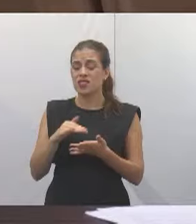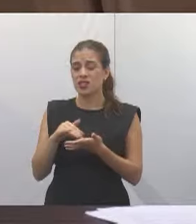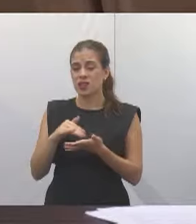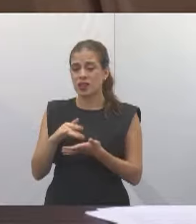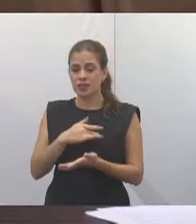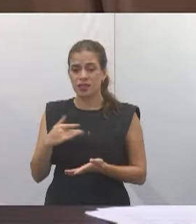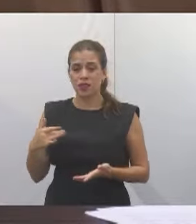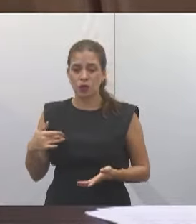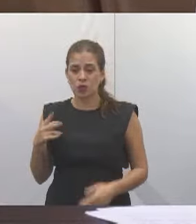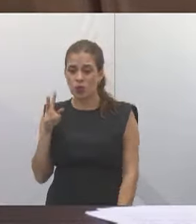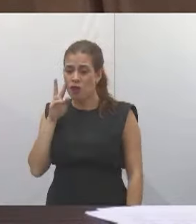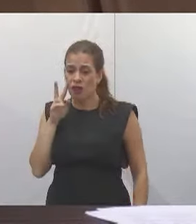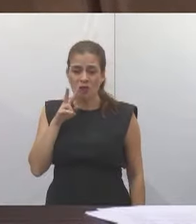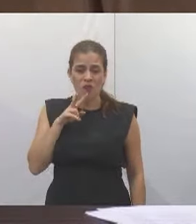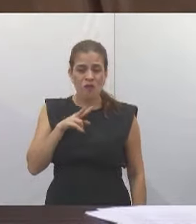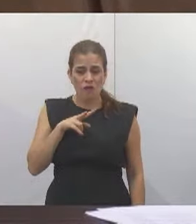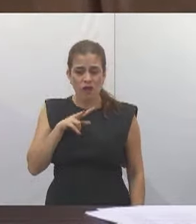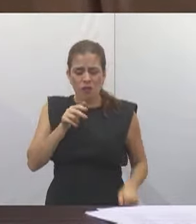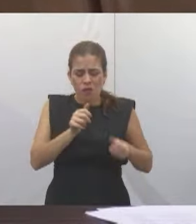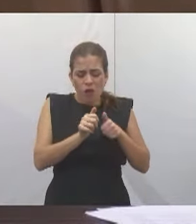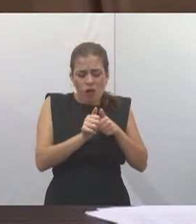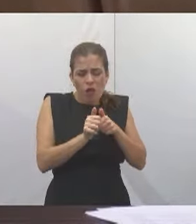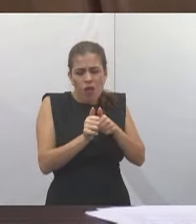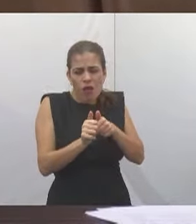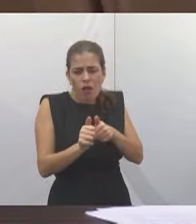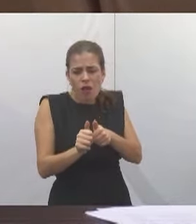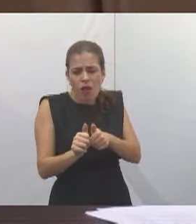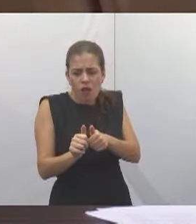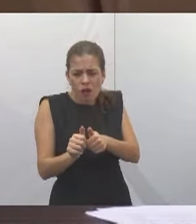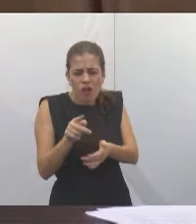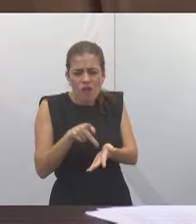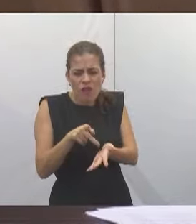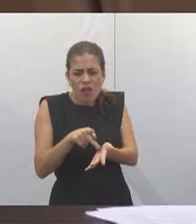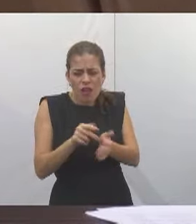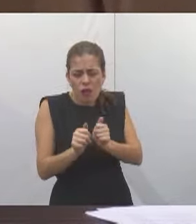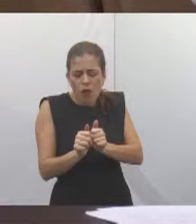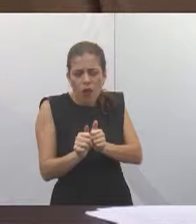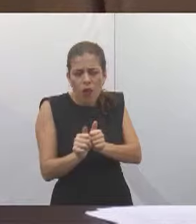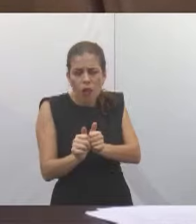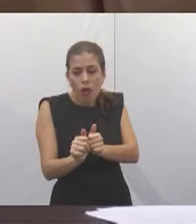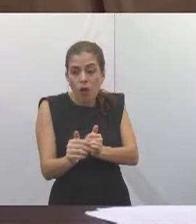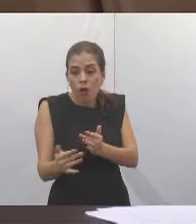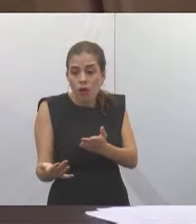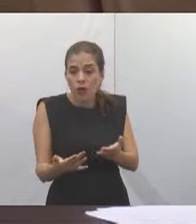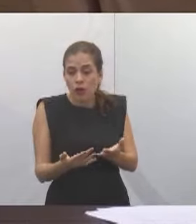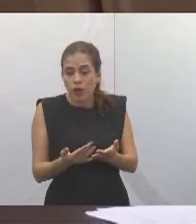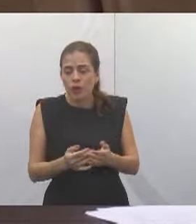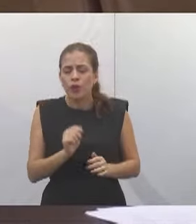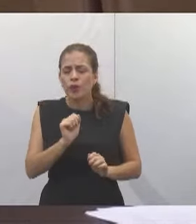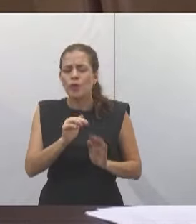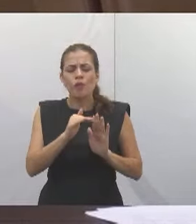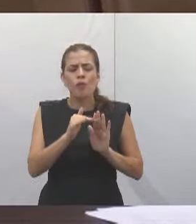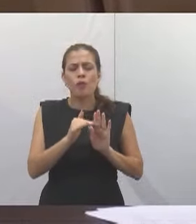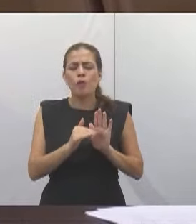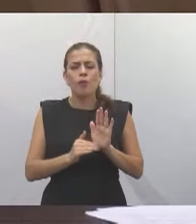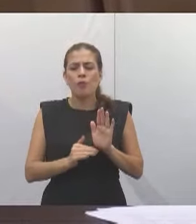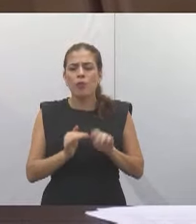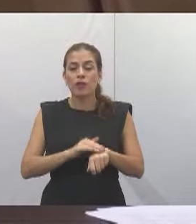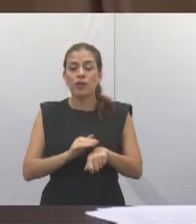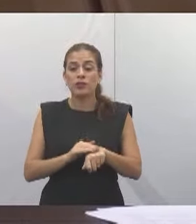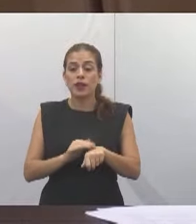Saúde chegar próximo e acompanhar mesmo de verdade como que é o procedimento que eles estão fazendo.